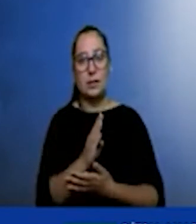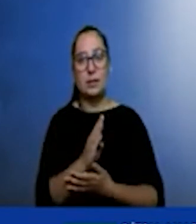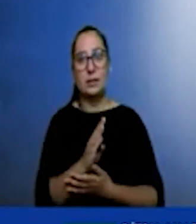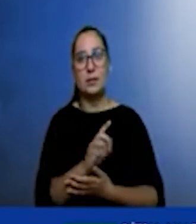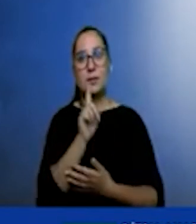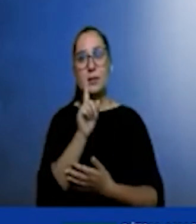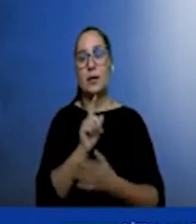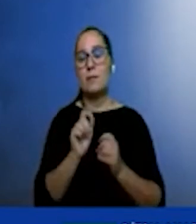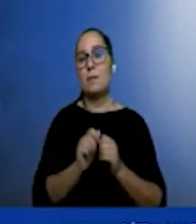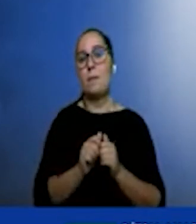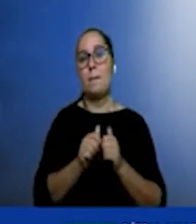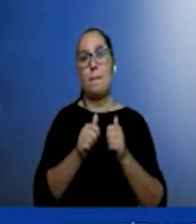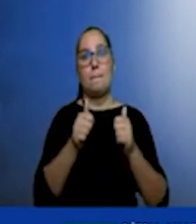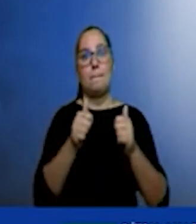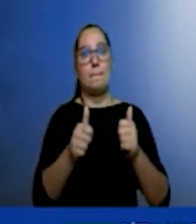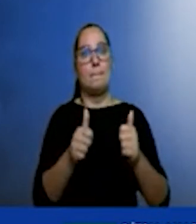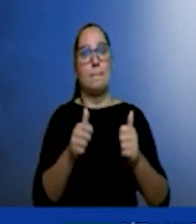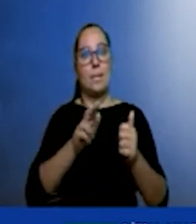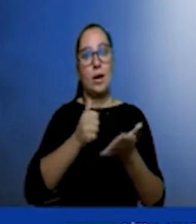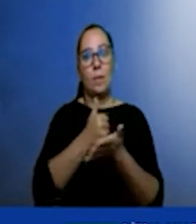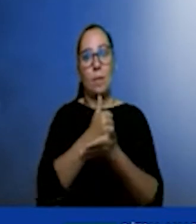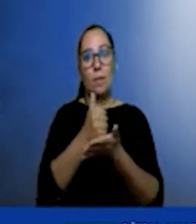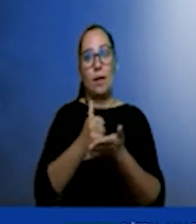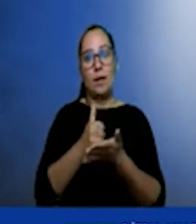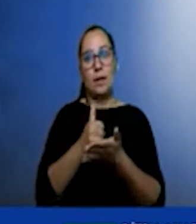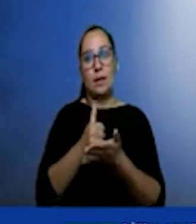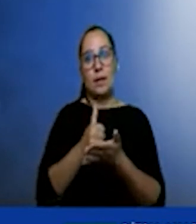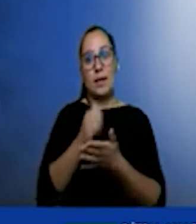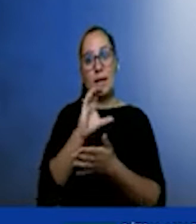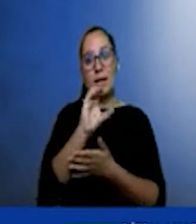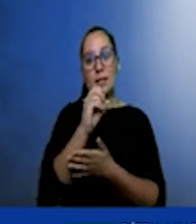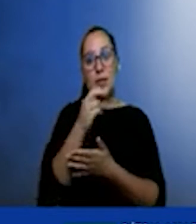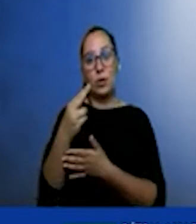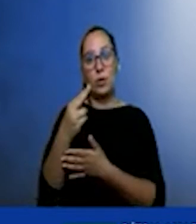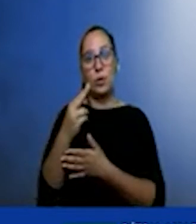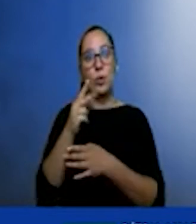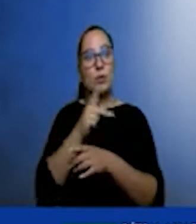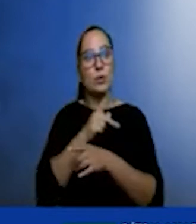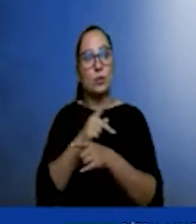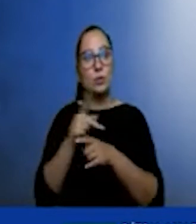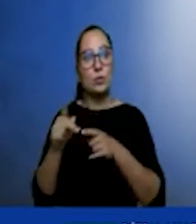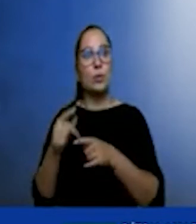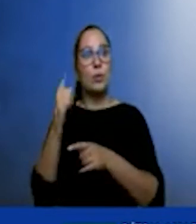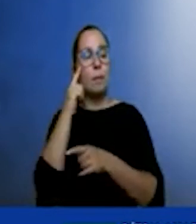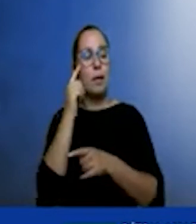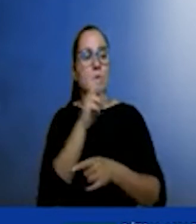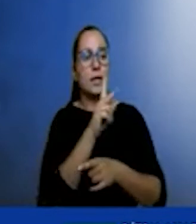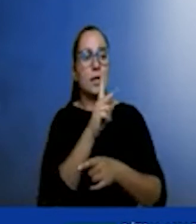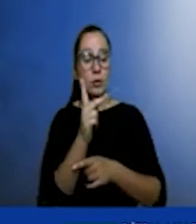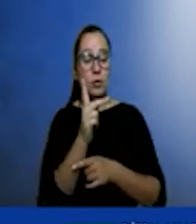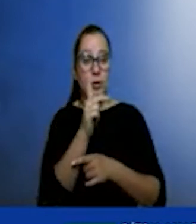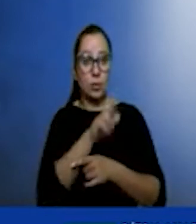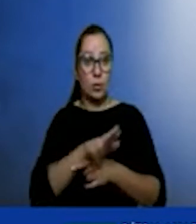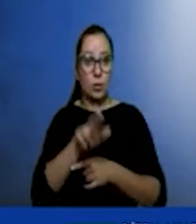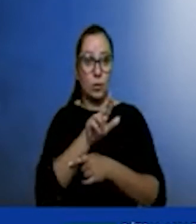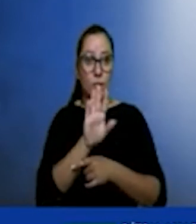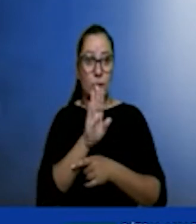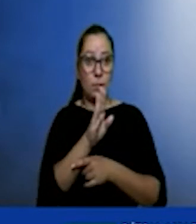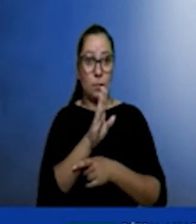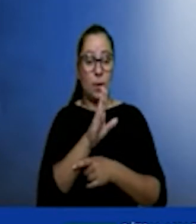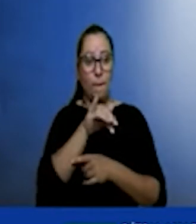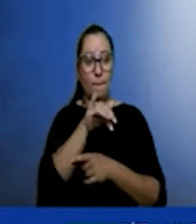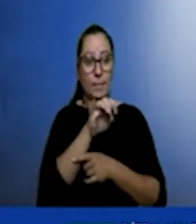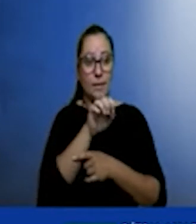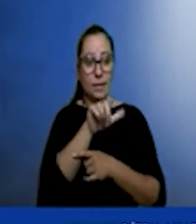melhores fontes de CO2 puro. Se você pegar o hidrogênio a partir do biometano, produzido